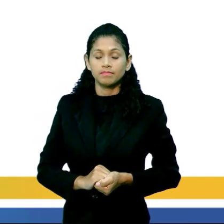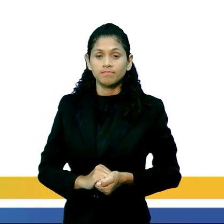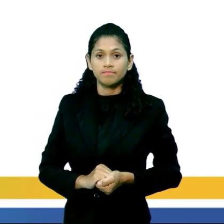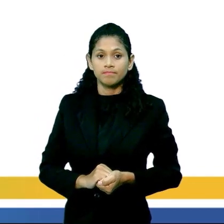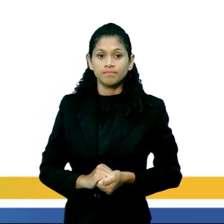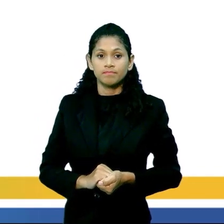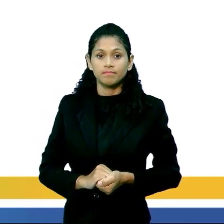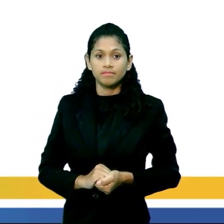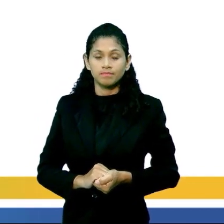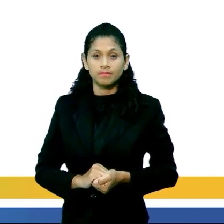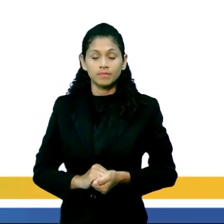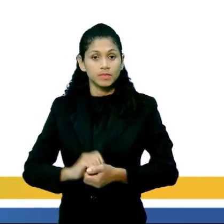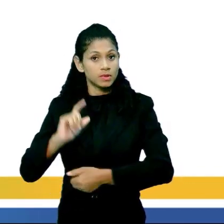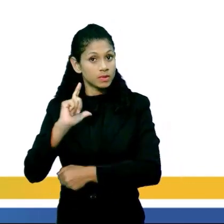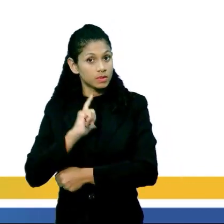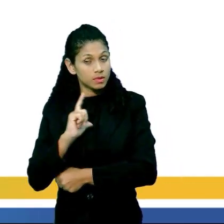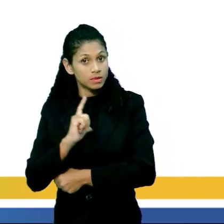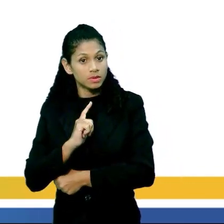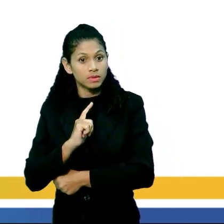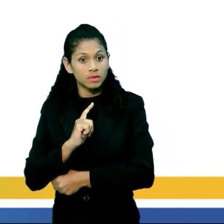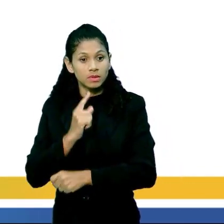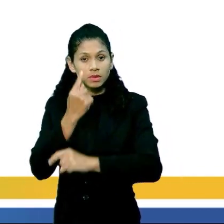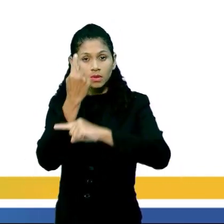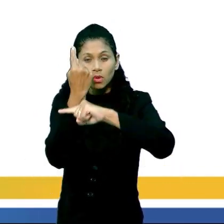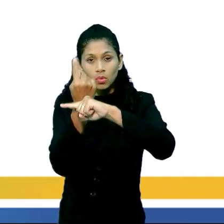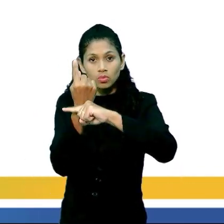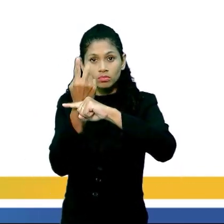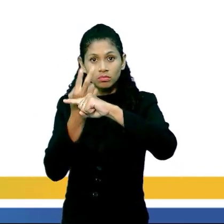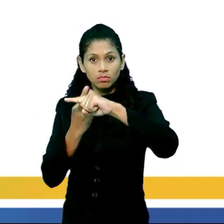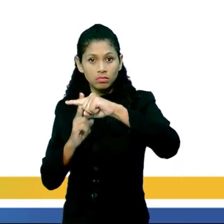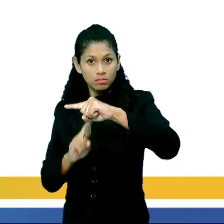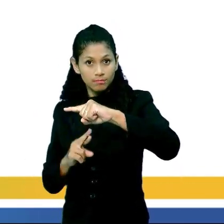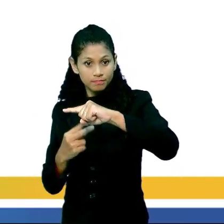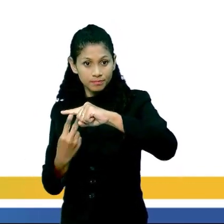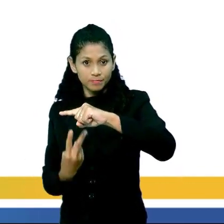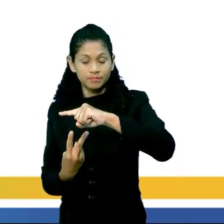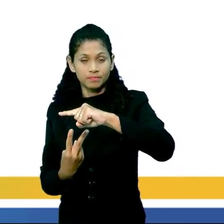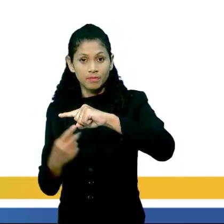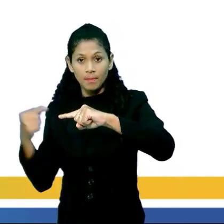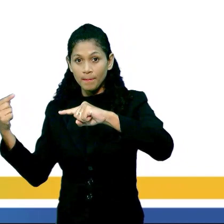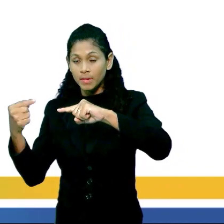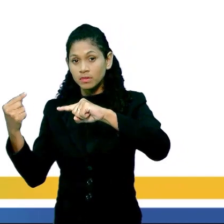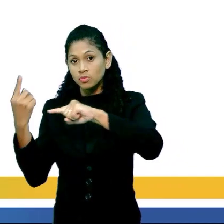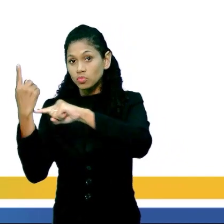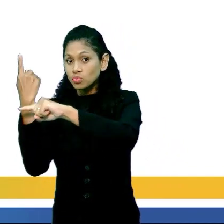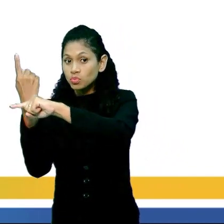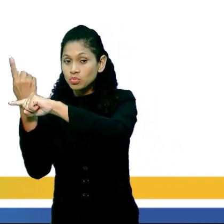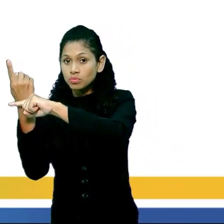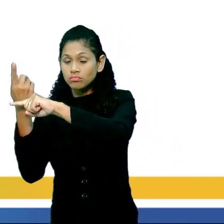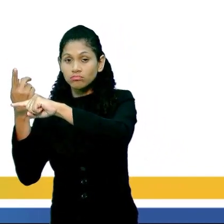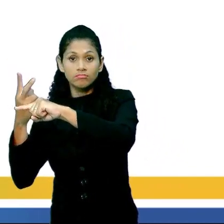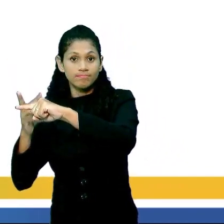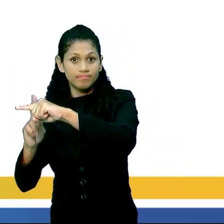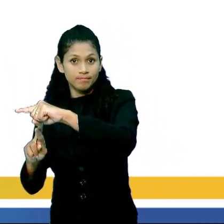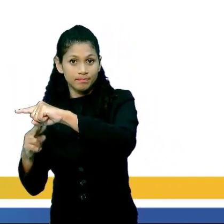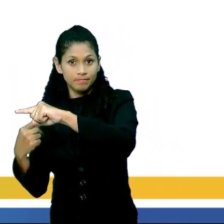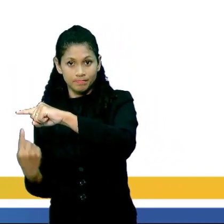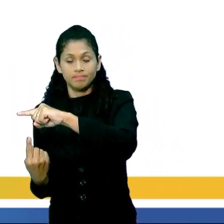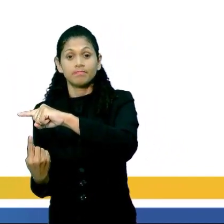Nesse caso aí nós vamos ter 1 sobre R2 menos 1 sobre